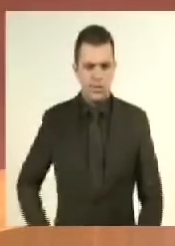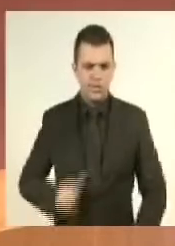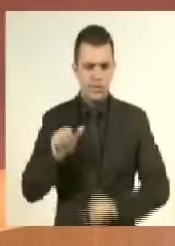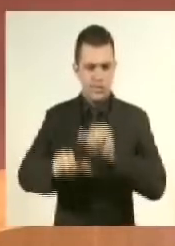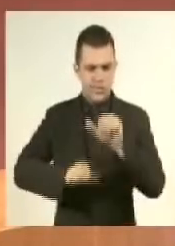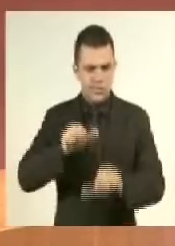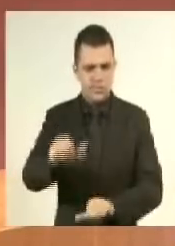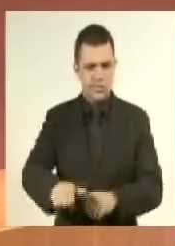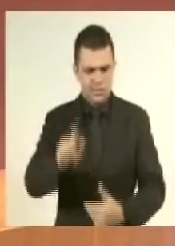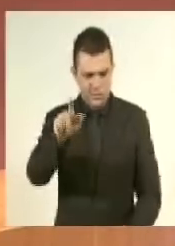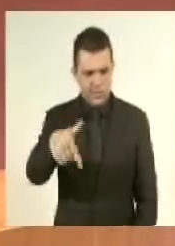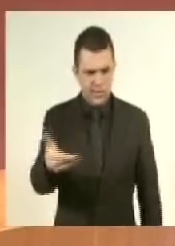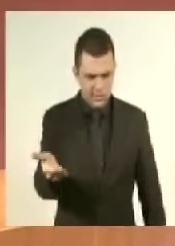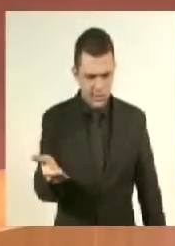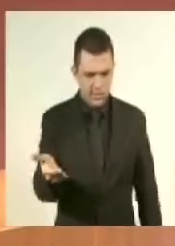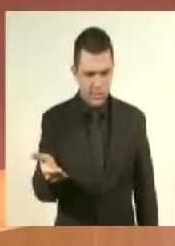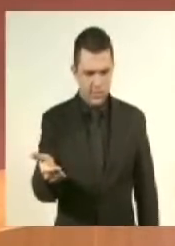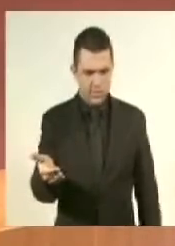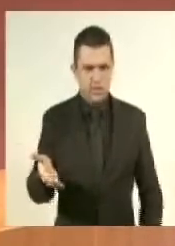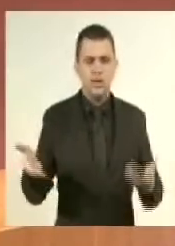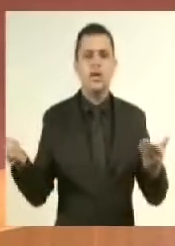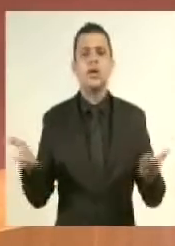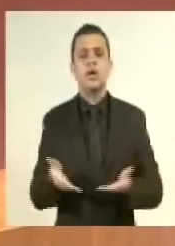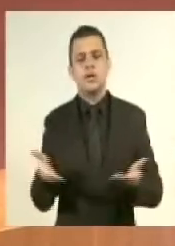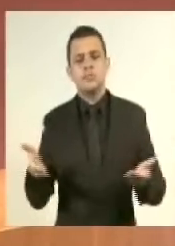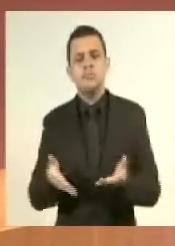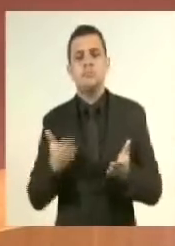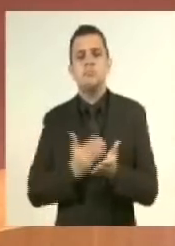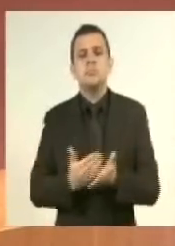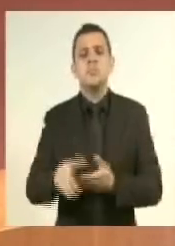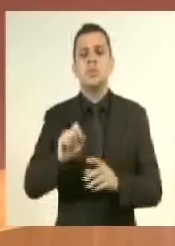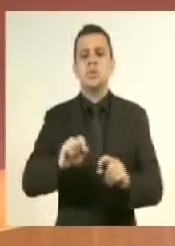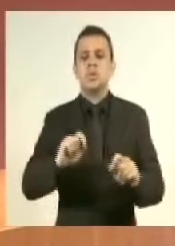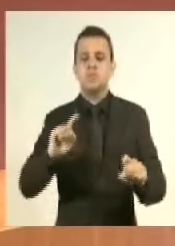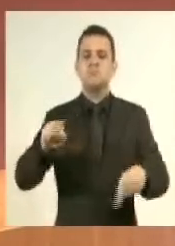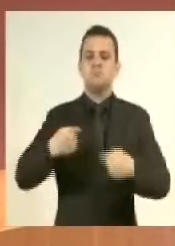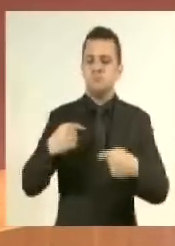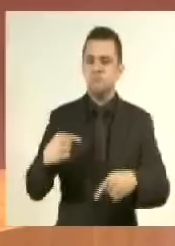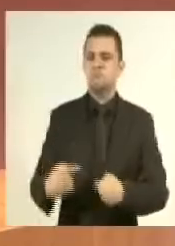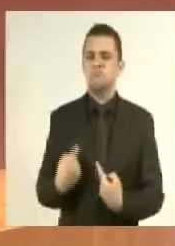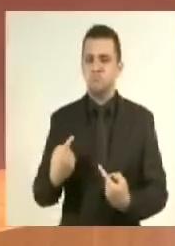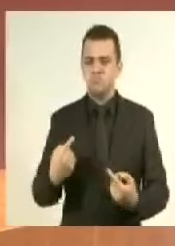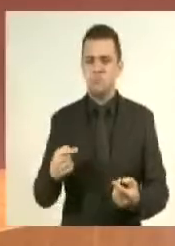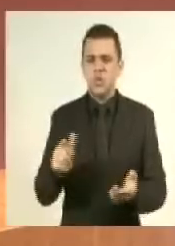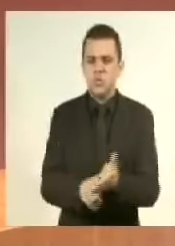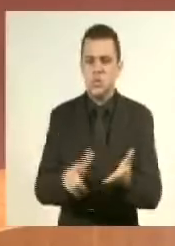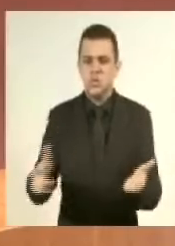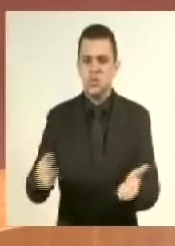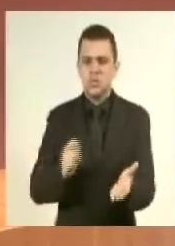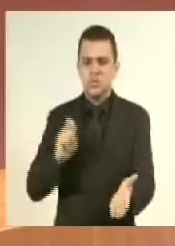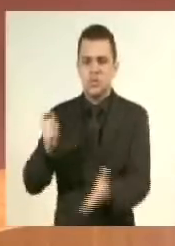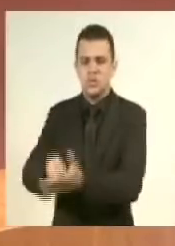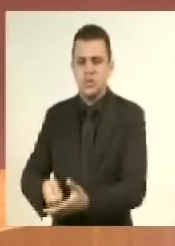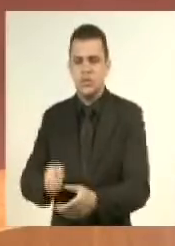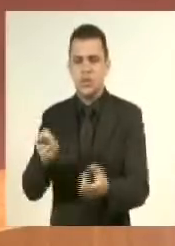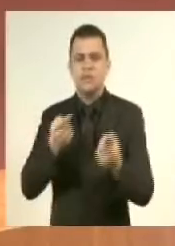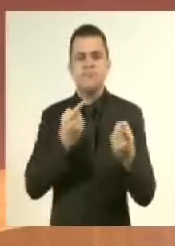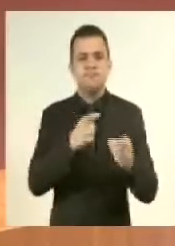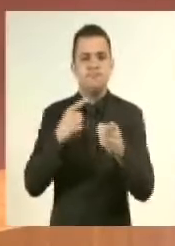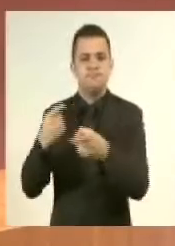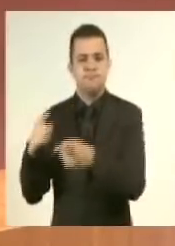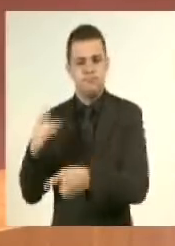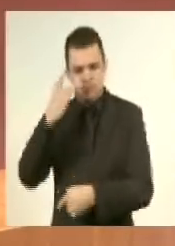mudança? Que fica agora achincalhando e pagando jornal para ficar perseguindo os seus